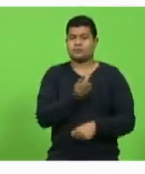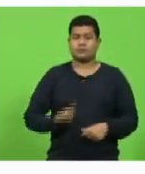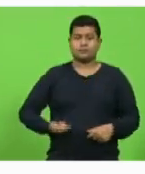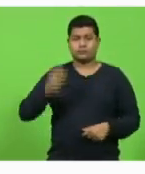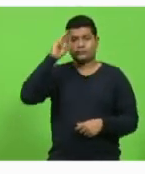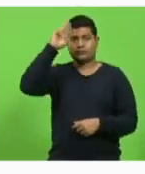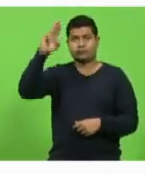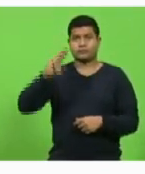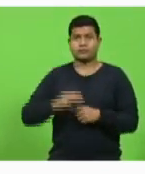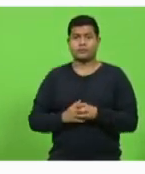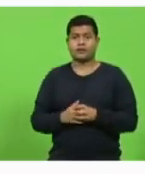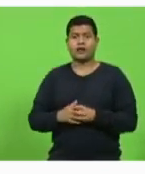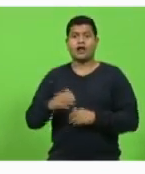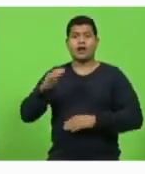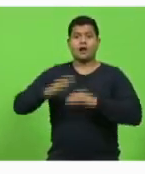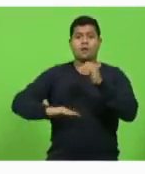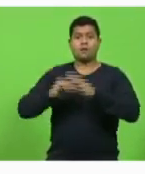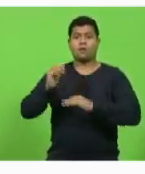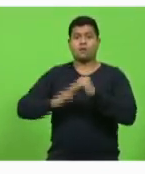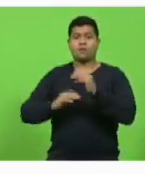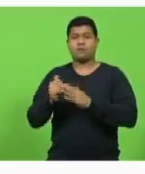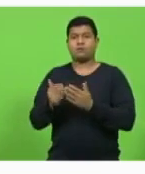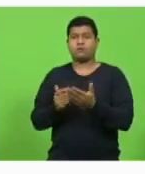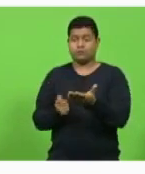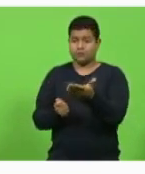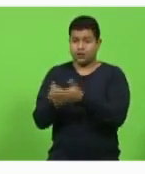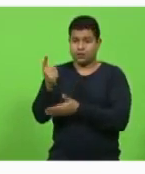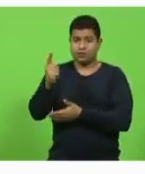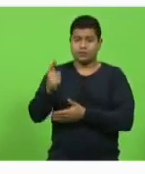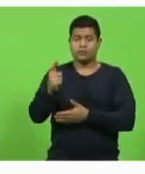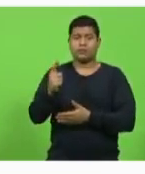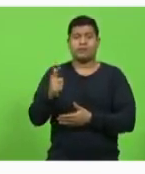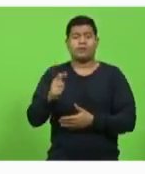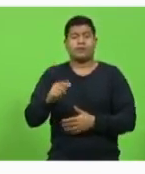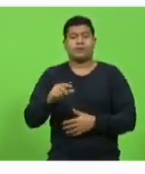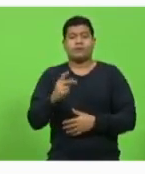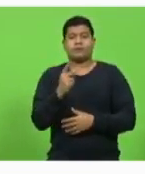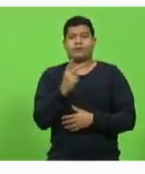na operacionalização do procedimento de aquisição